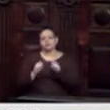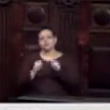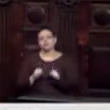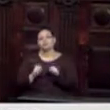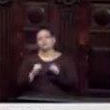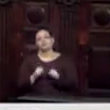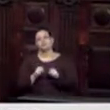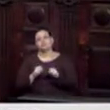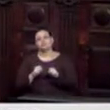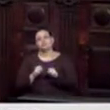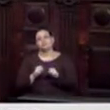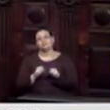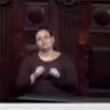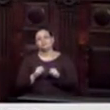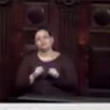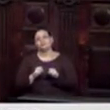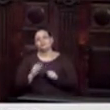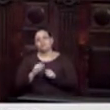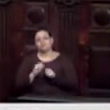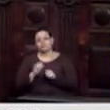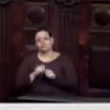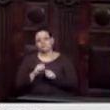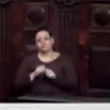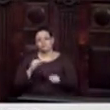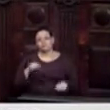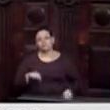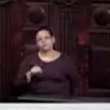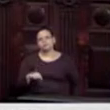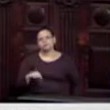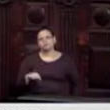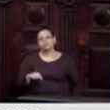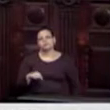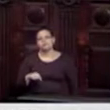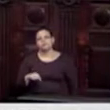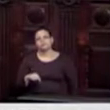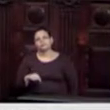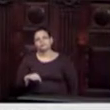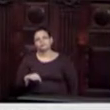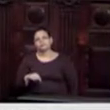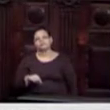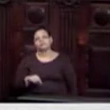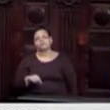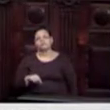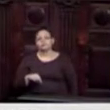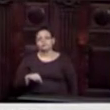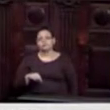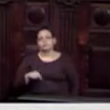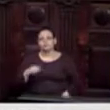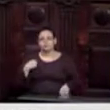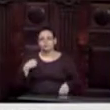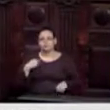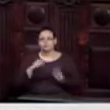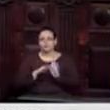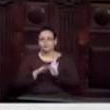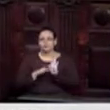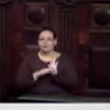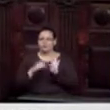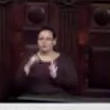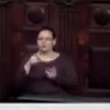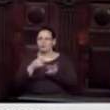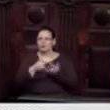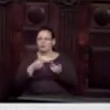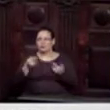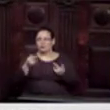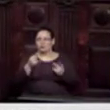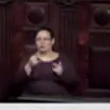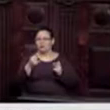anuir a uma solicitação que farei aqui, que é a publicação nos anais da Casa de uma nota da